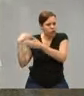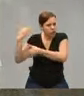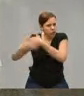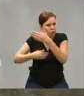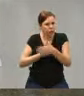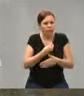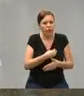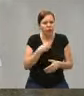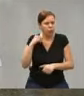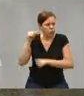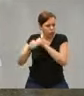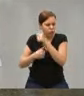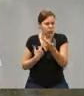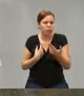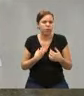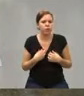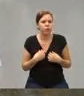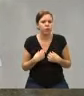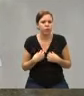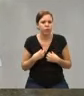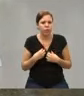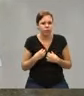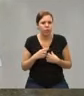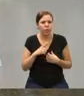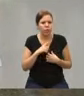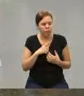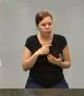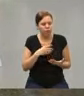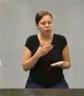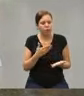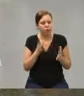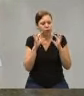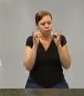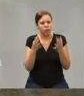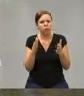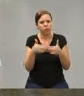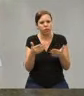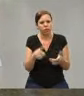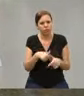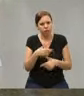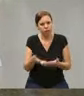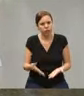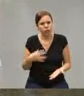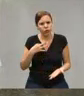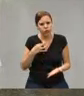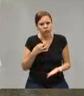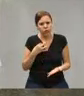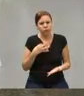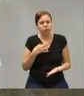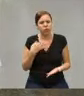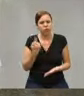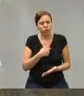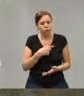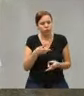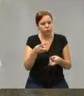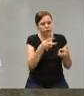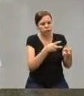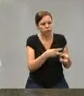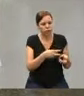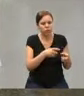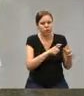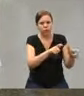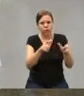vida realmente transformou, né? Eu tenho me dedicado bastante ao trabalho voluntário, e a gente vê